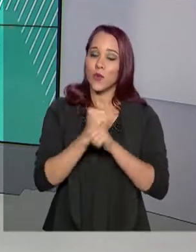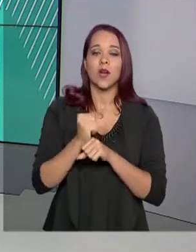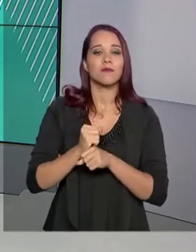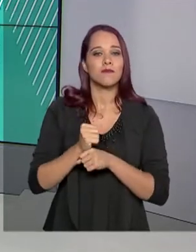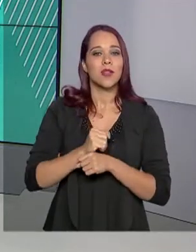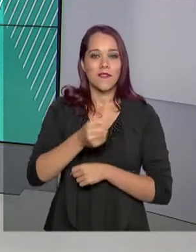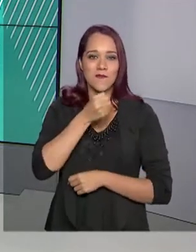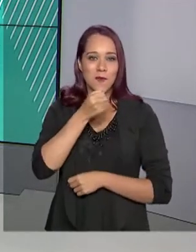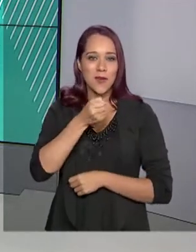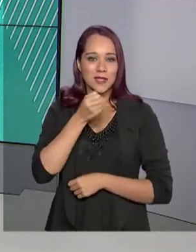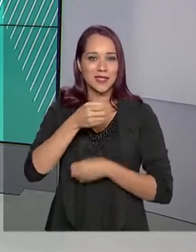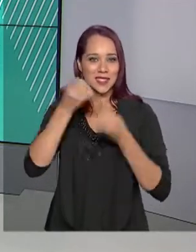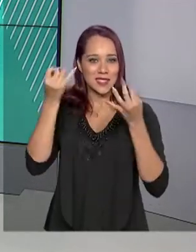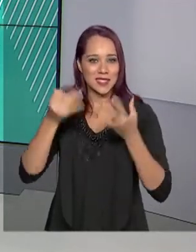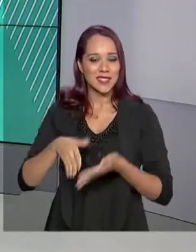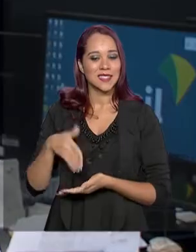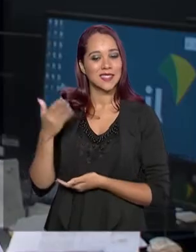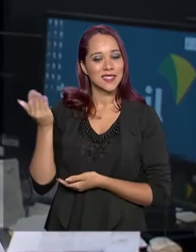o repórter Dima Soldi.